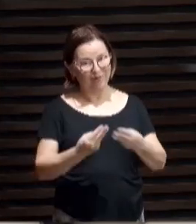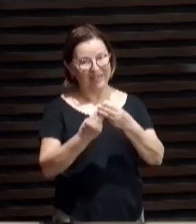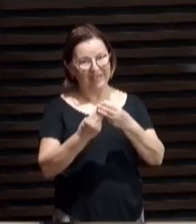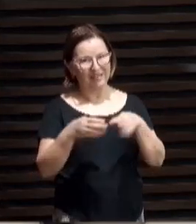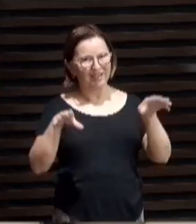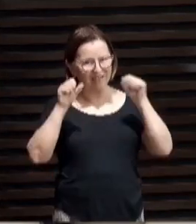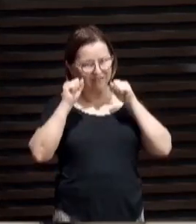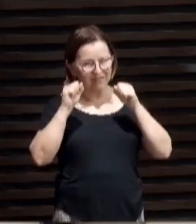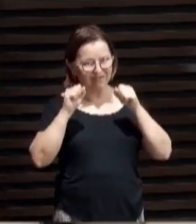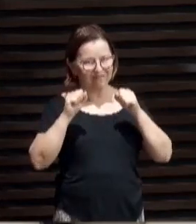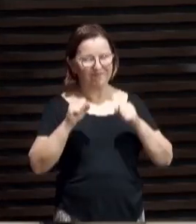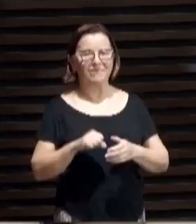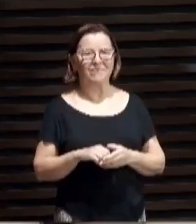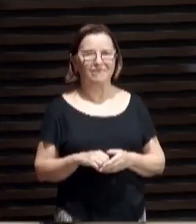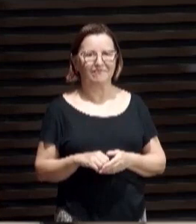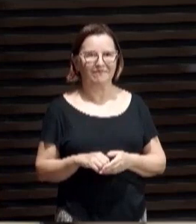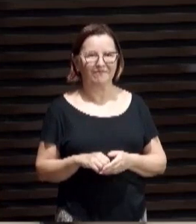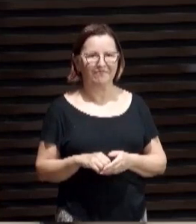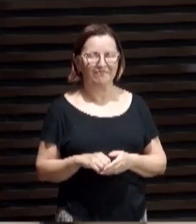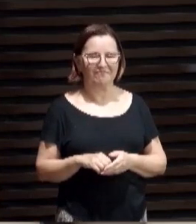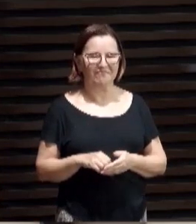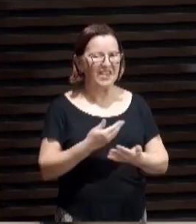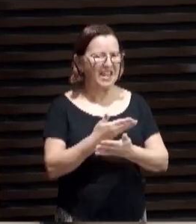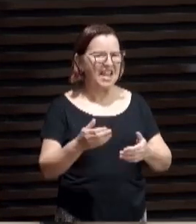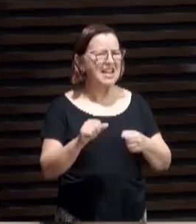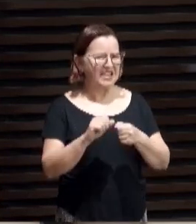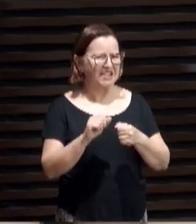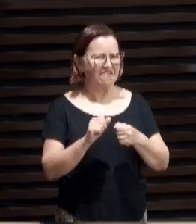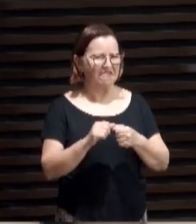Deixa-os trazer as acusações contra mim.